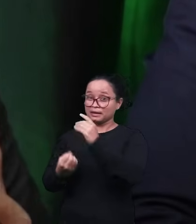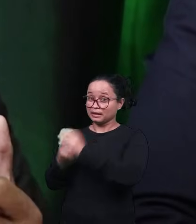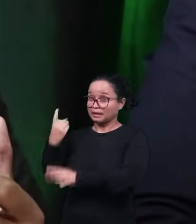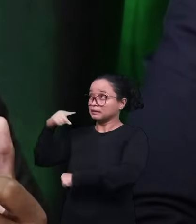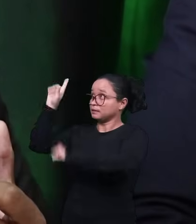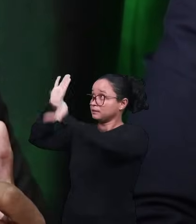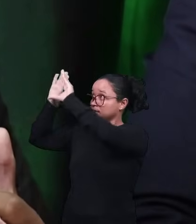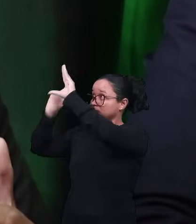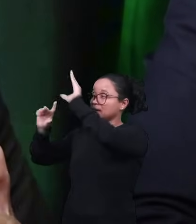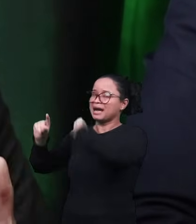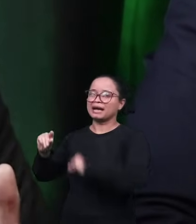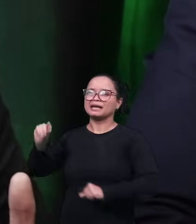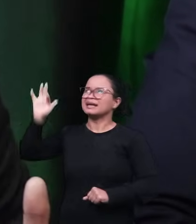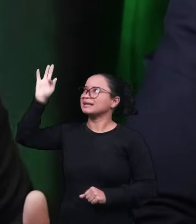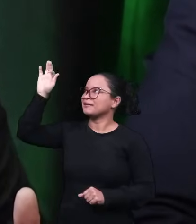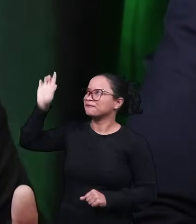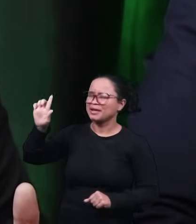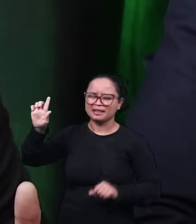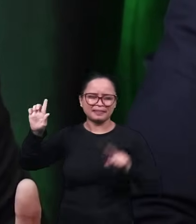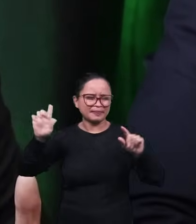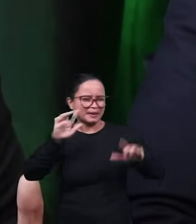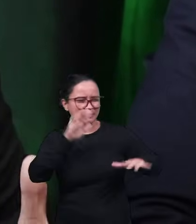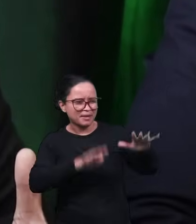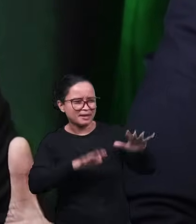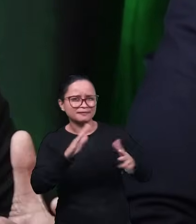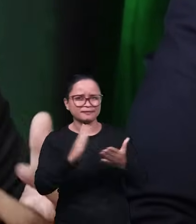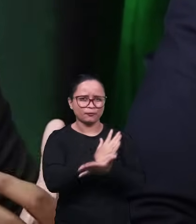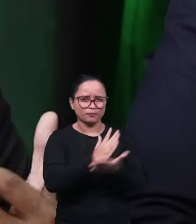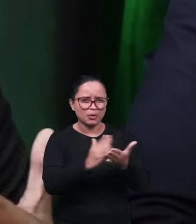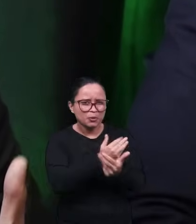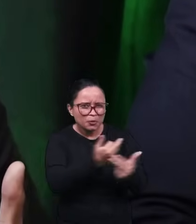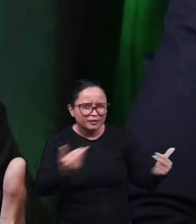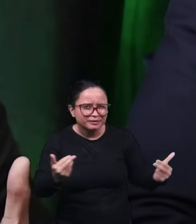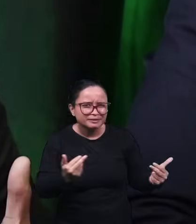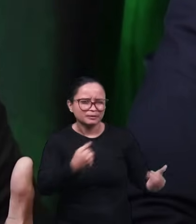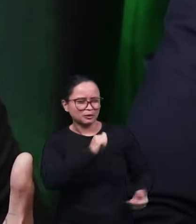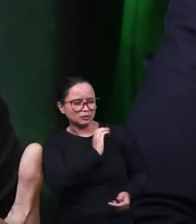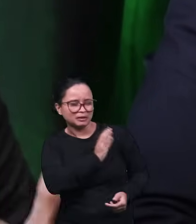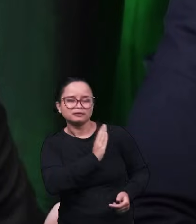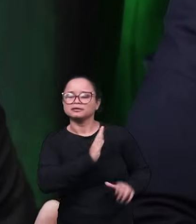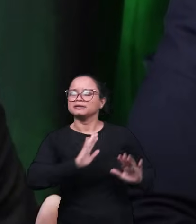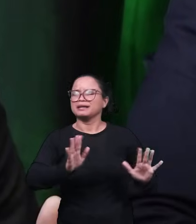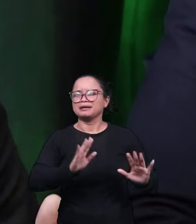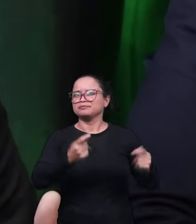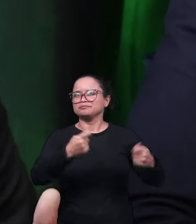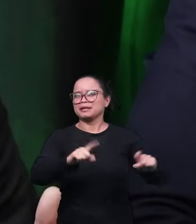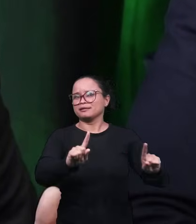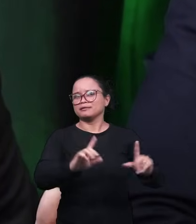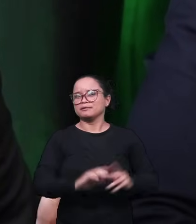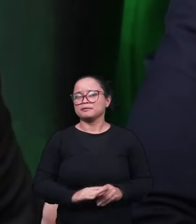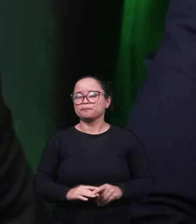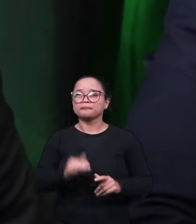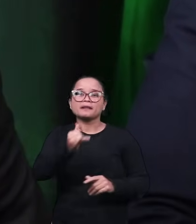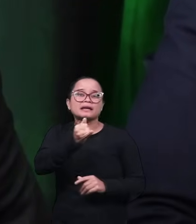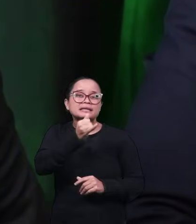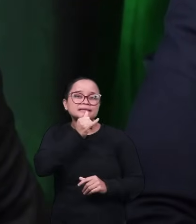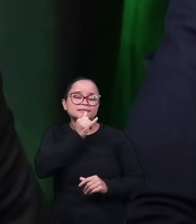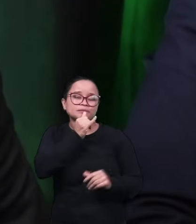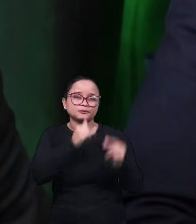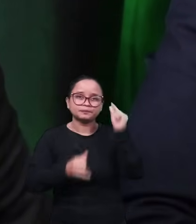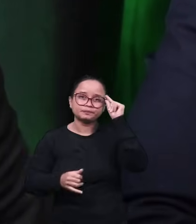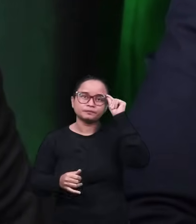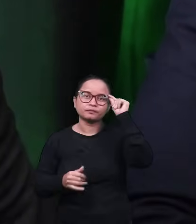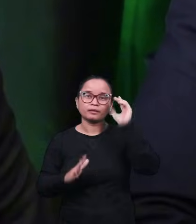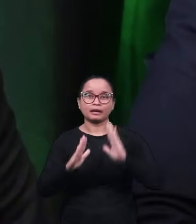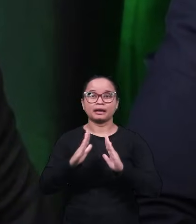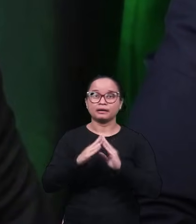ela não depende de circunstâncias para que tenha no coração. Um exemplo disso por exemplo,